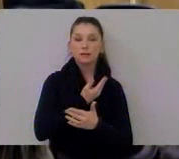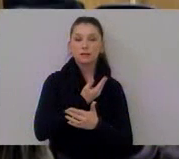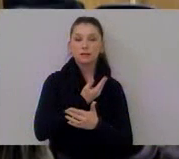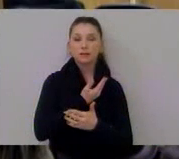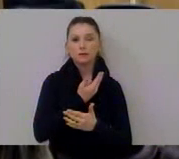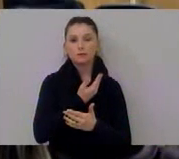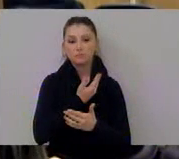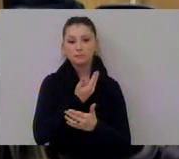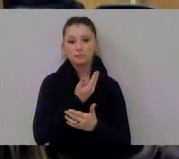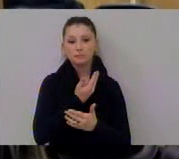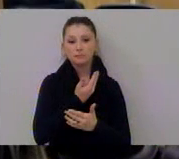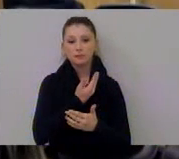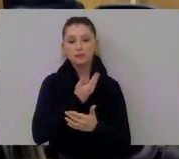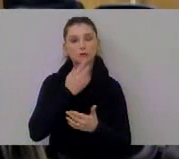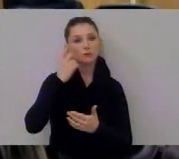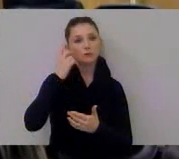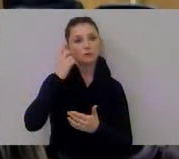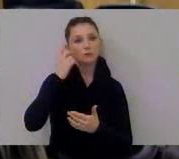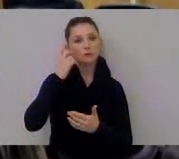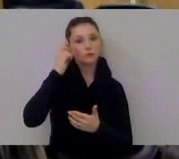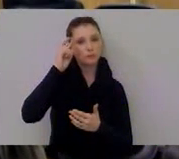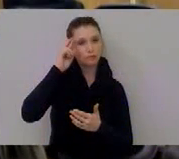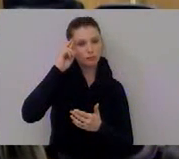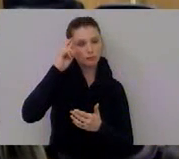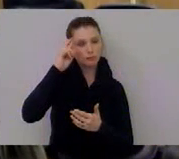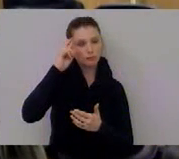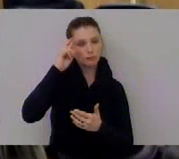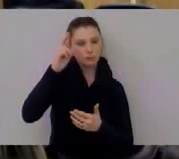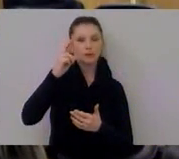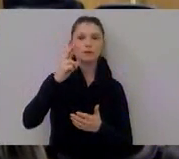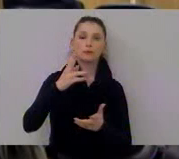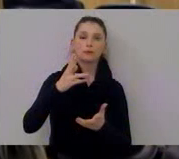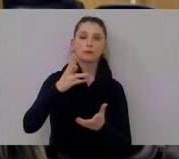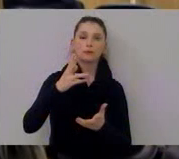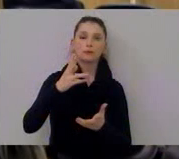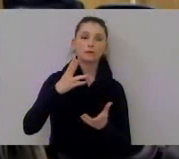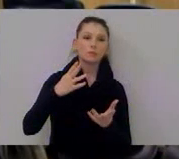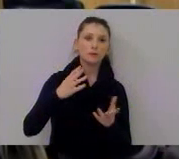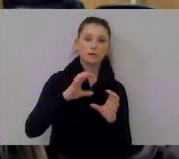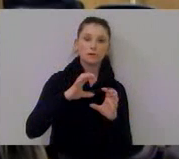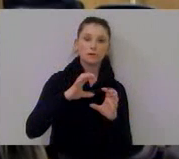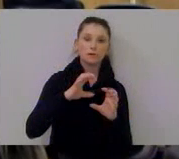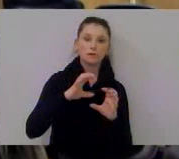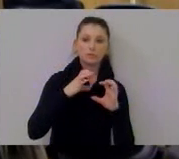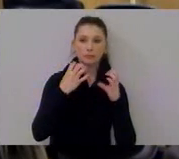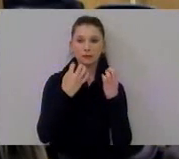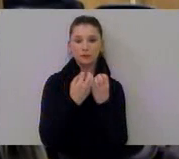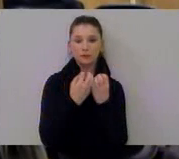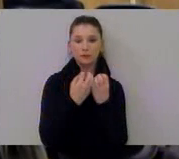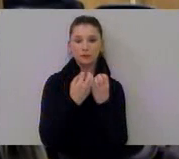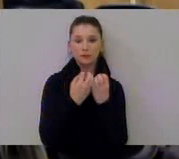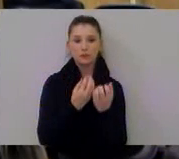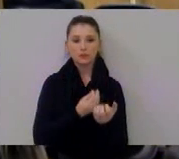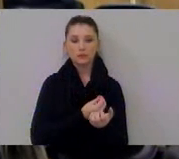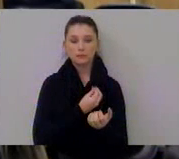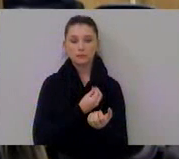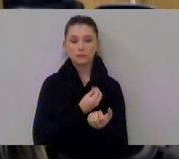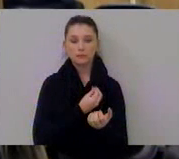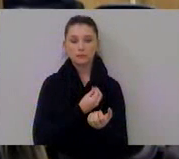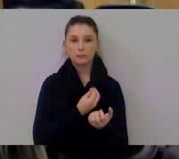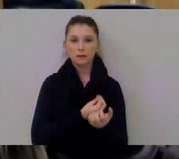diretores, comunidades aqui presentes, ao amigo Emerson, que